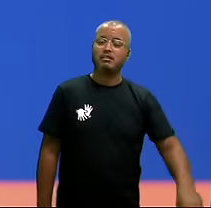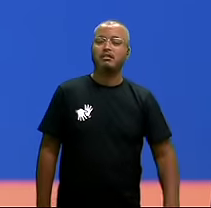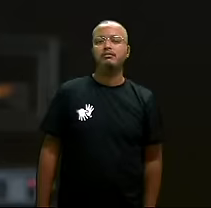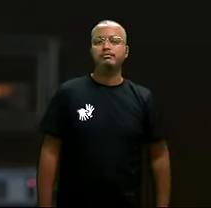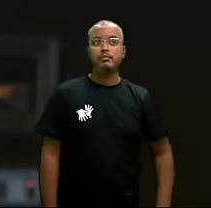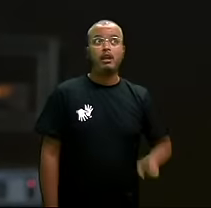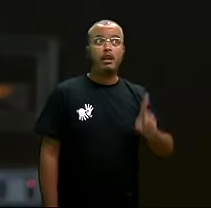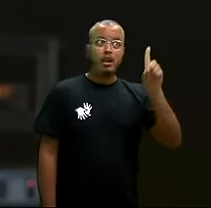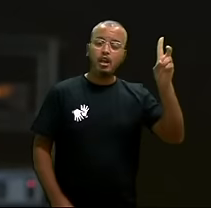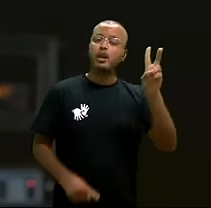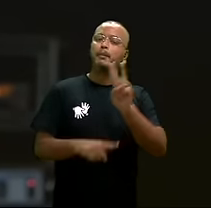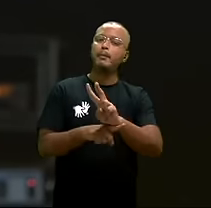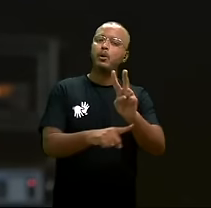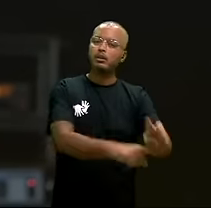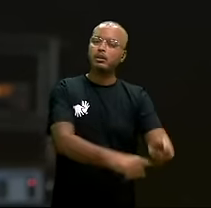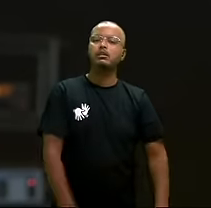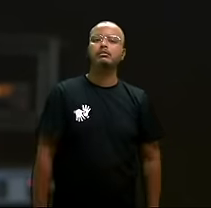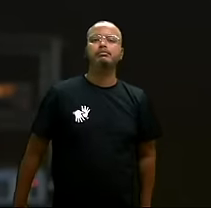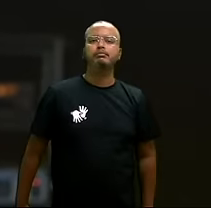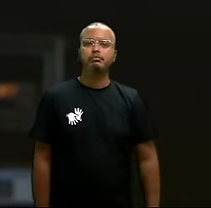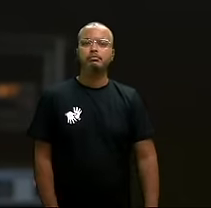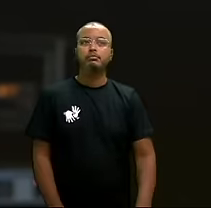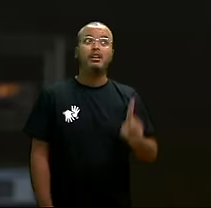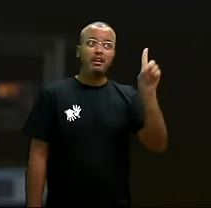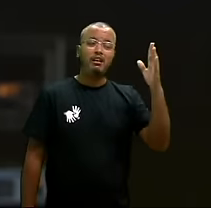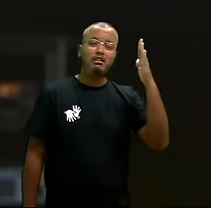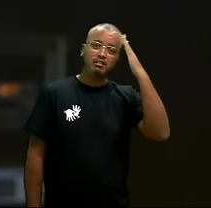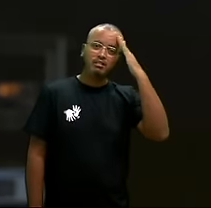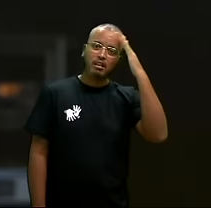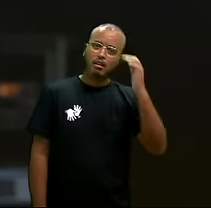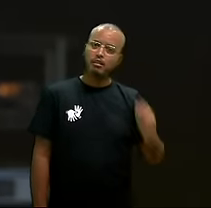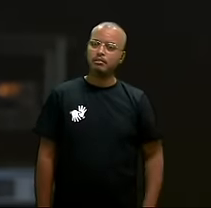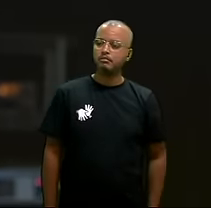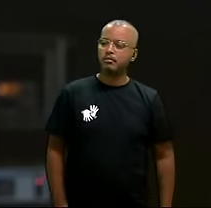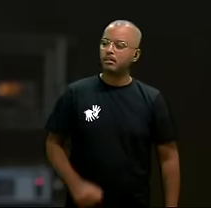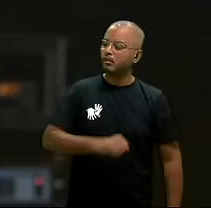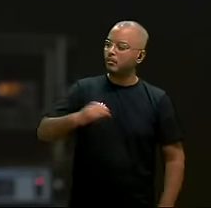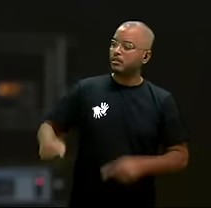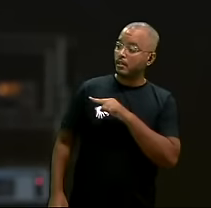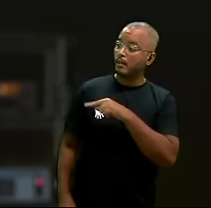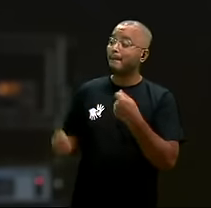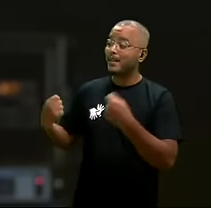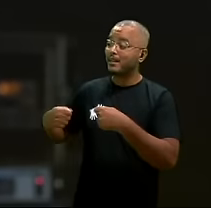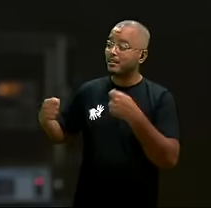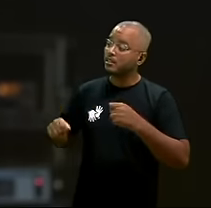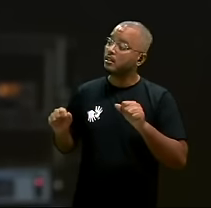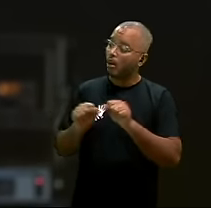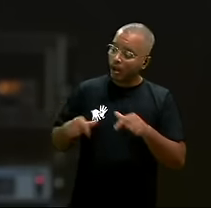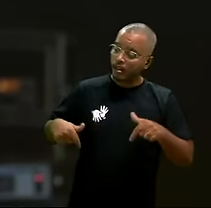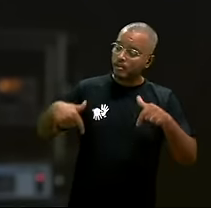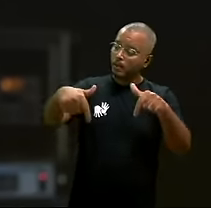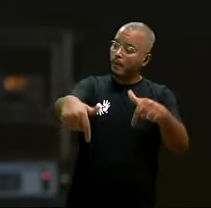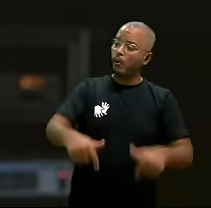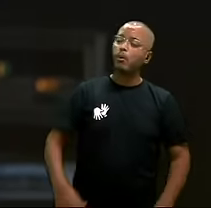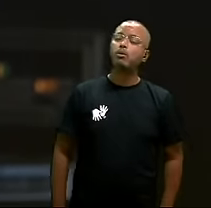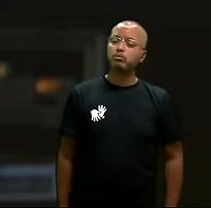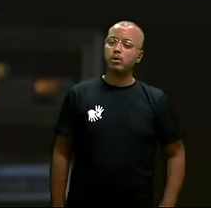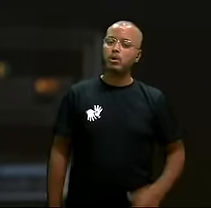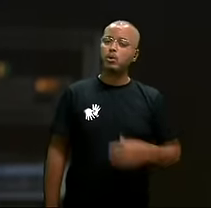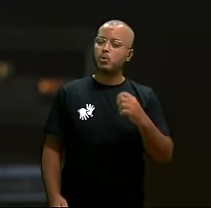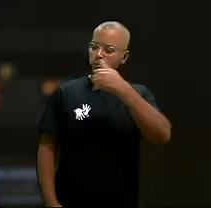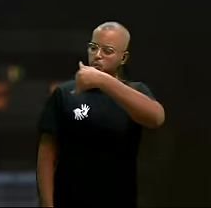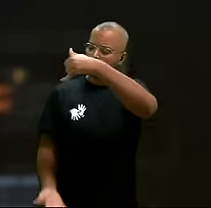me defende, ele me protege. Quem está comigo aqui? Olha para teu irmão e diga assim: para de se defender e começa a se posicionar. Recebe unção de